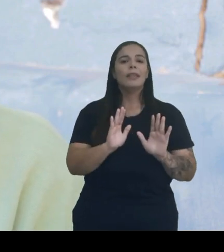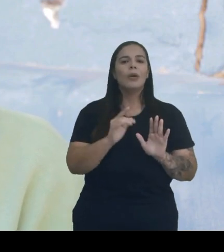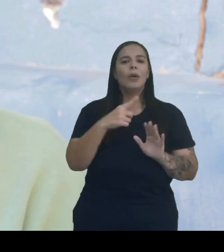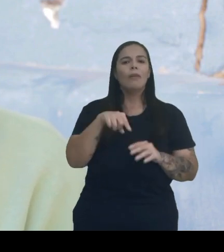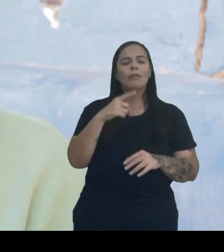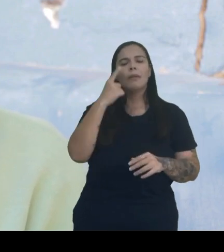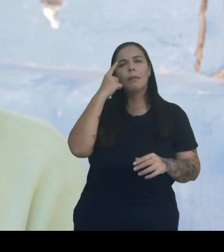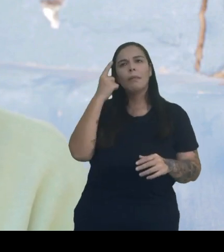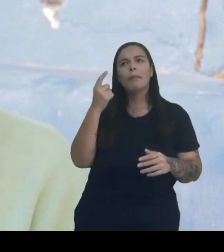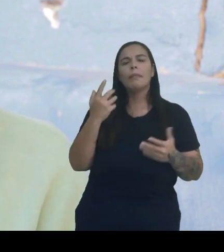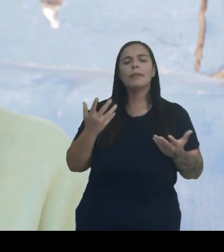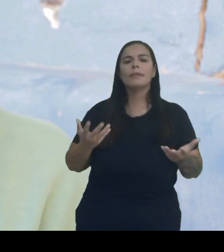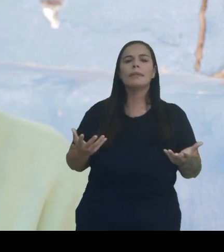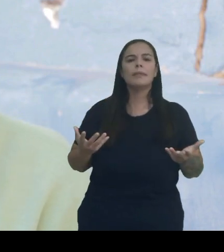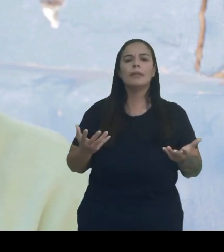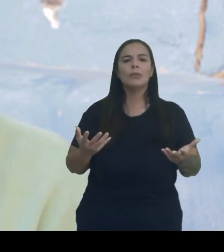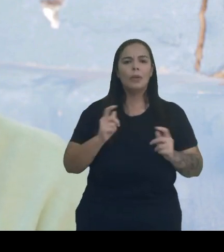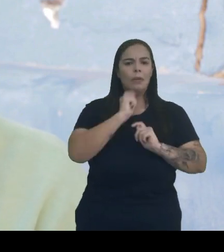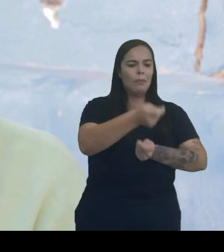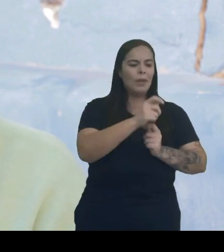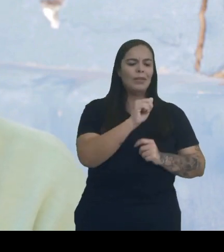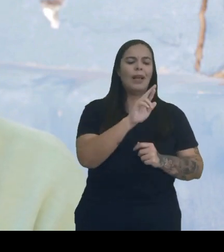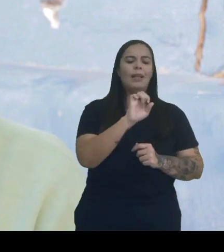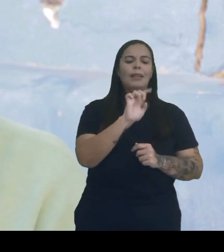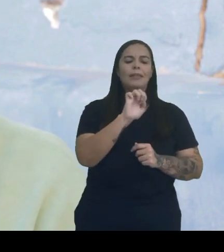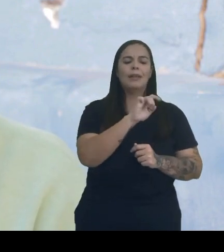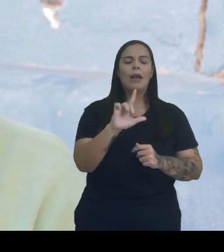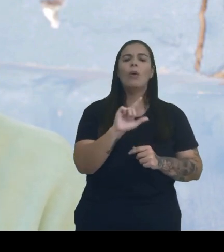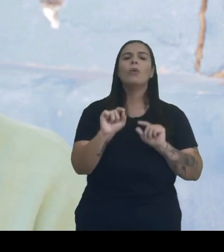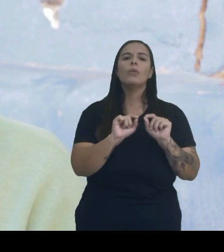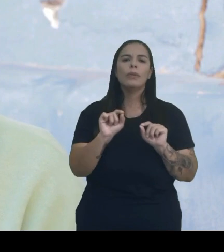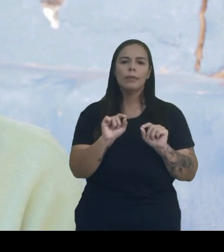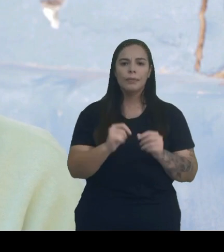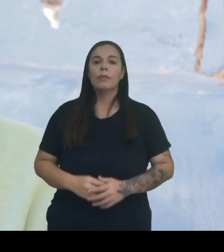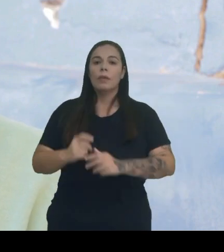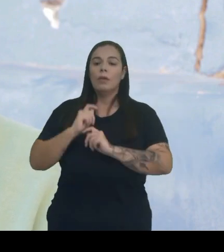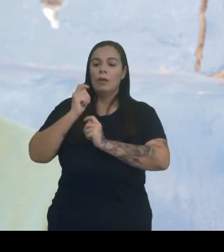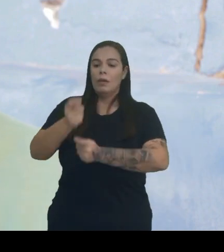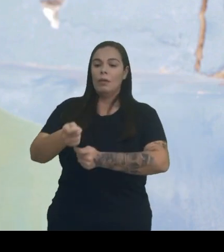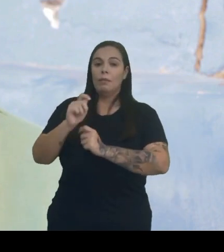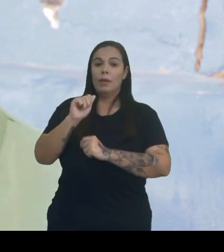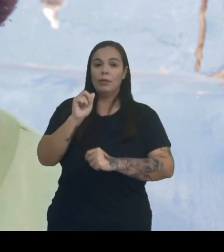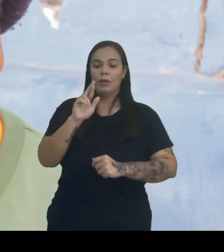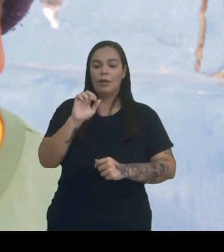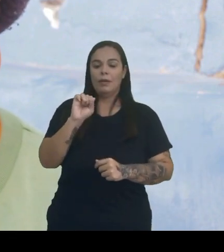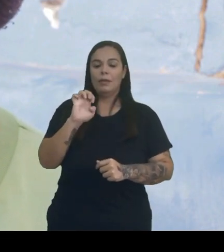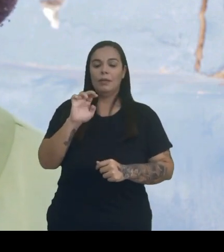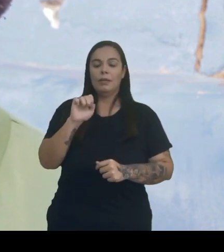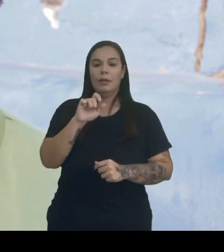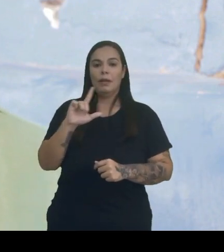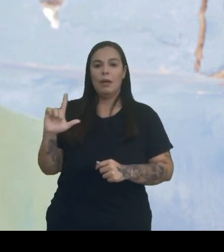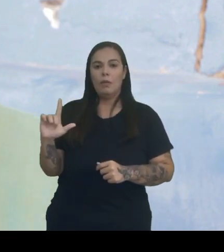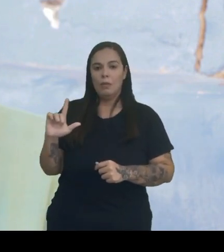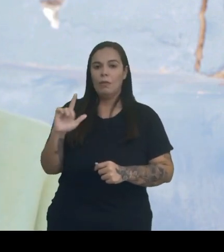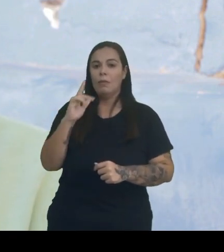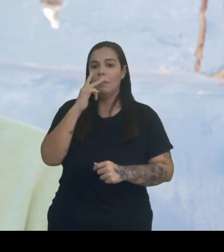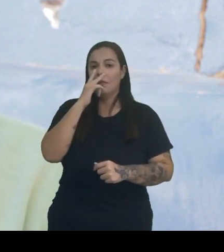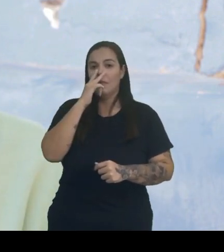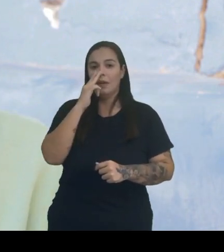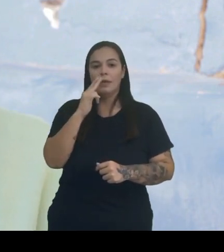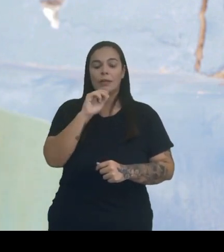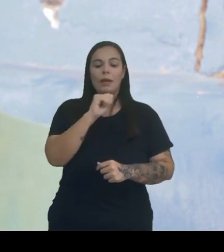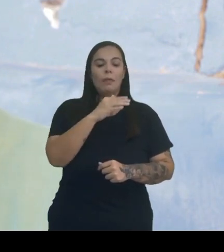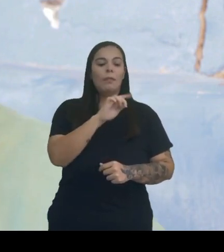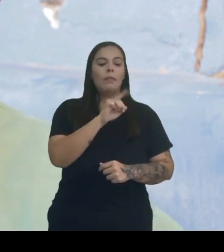como se... O que é uma pesca artesanal? A pesca artesanal é como a Amazônia. Você vê, bota o